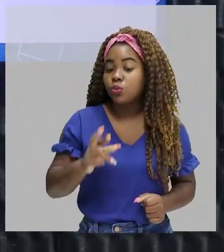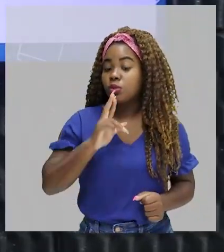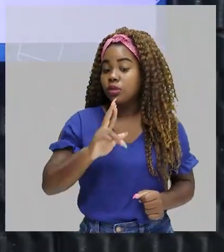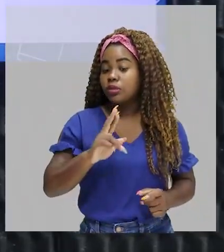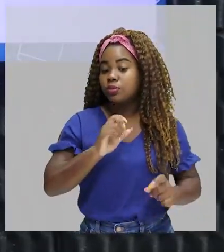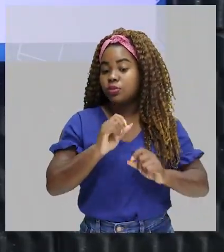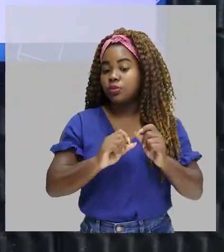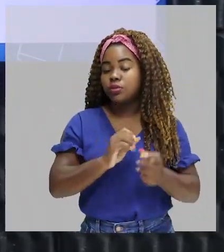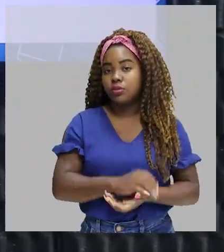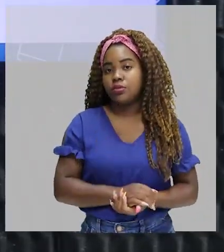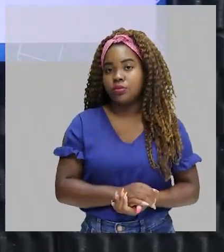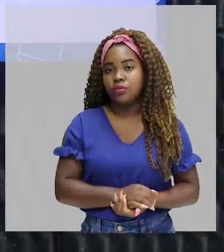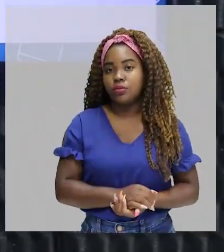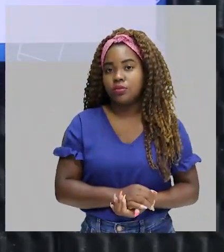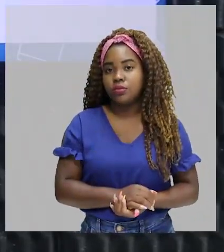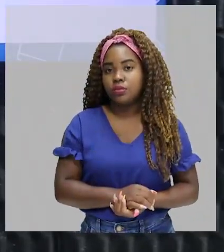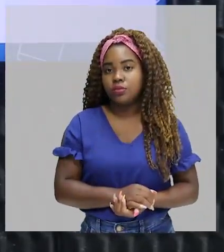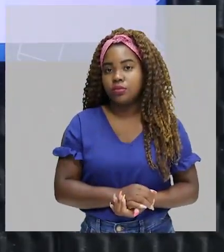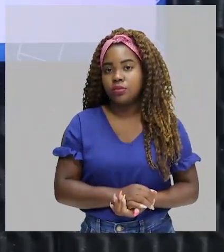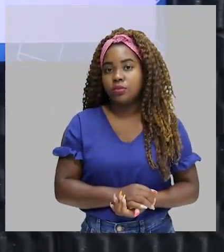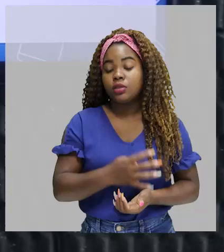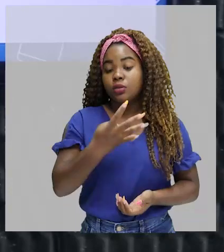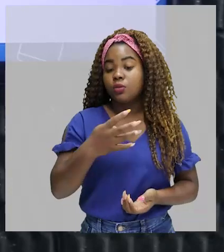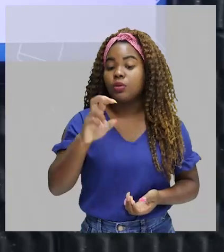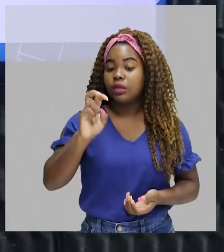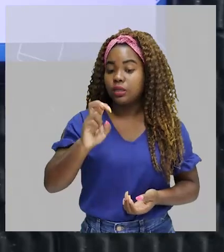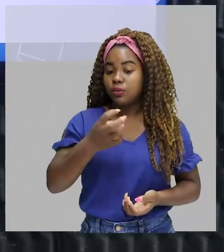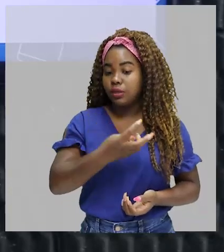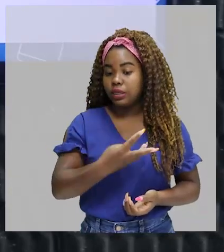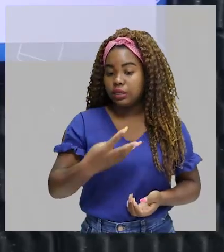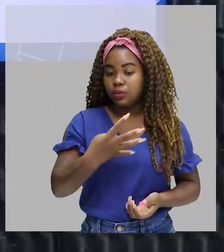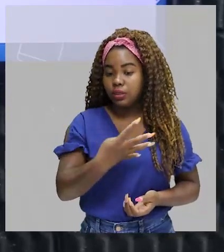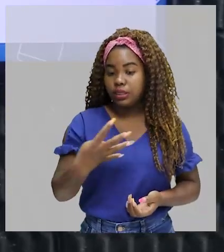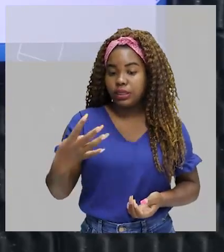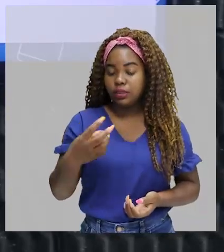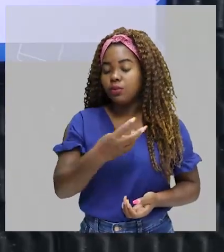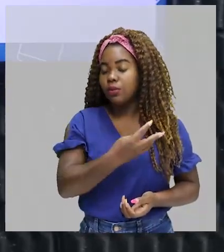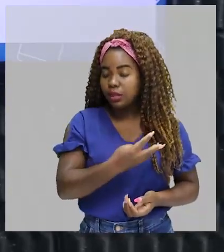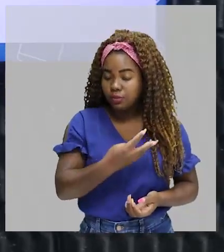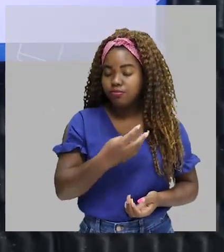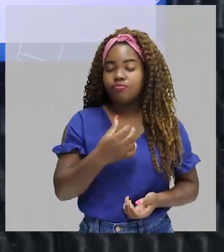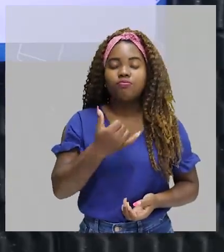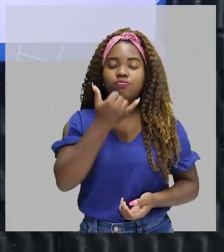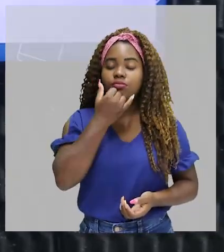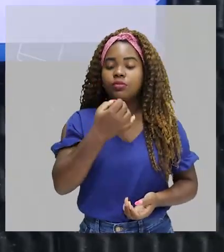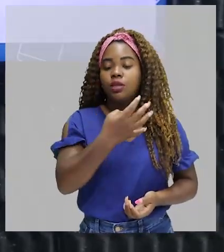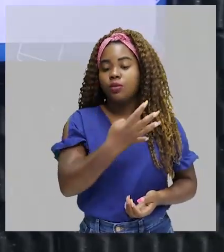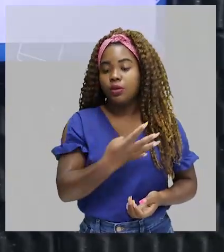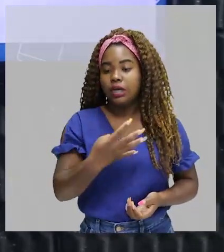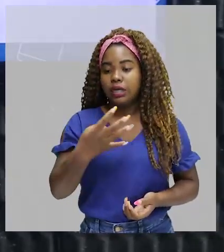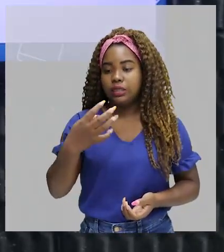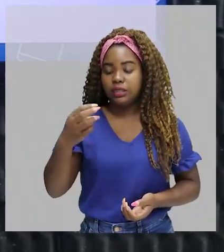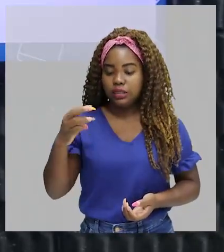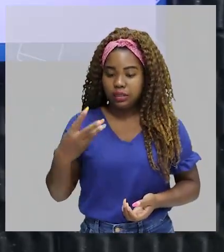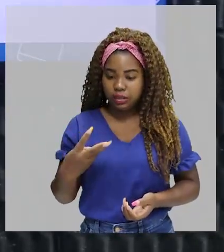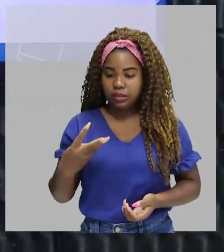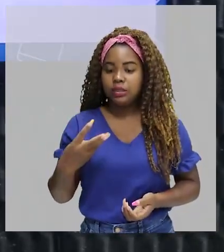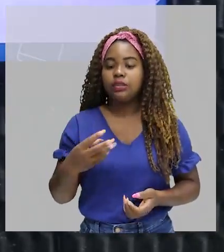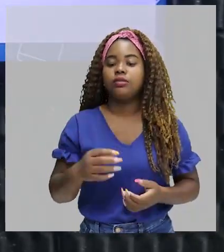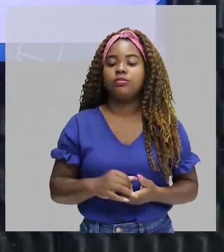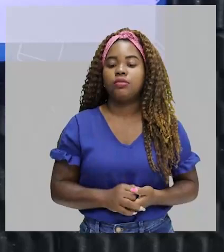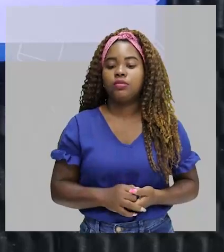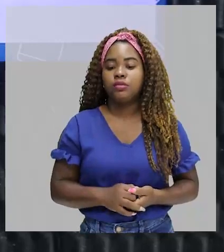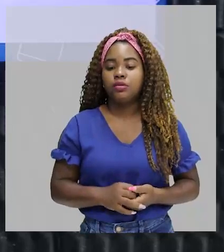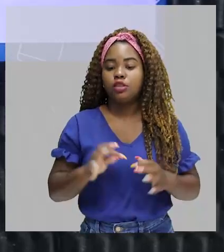resposta justamente é essa. Eu estou interpolando 43 termos, tá? E o total de termos é 45. Agora sim, a